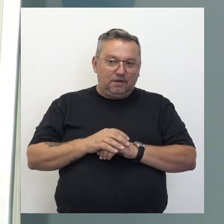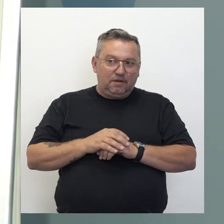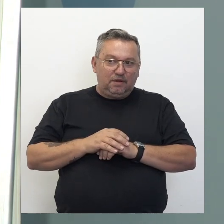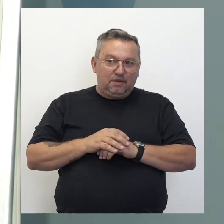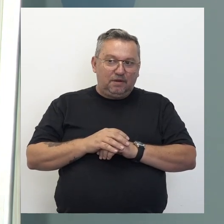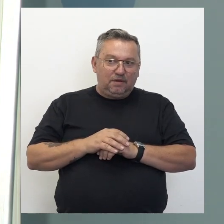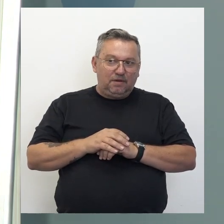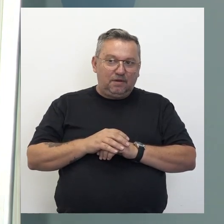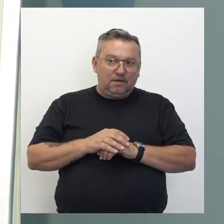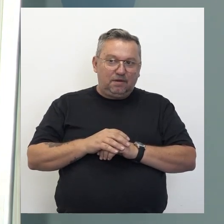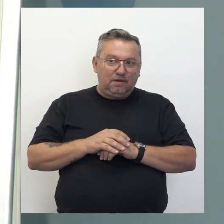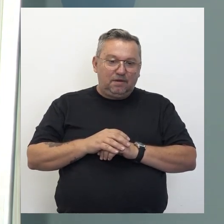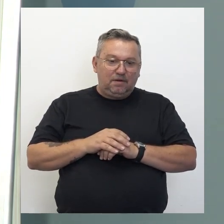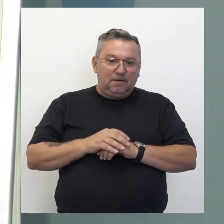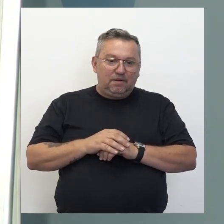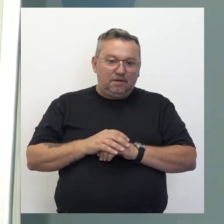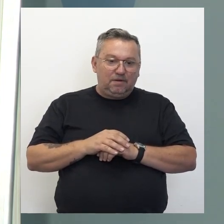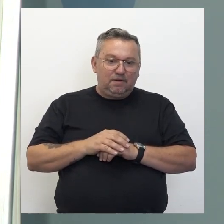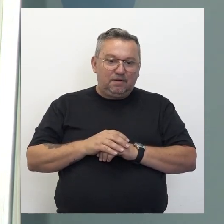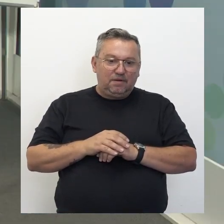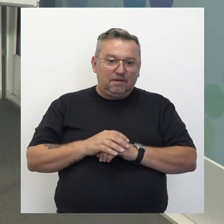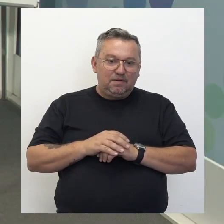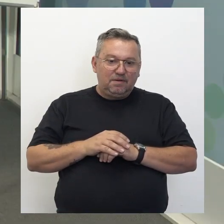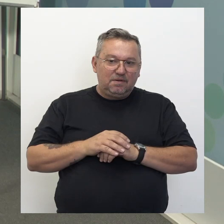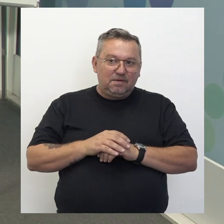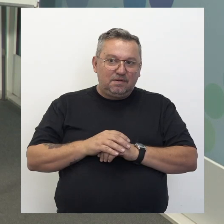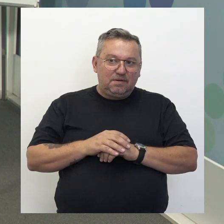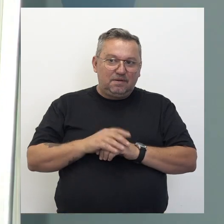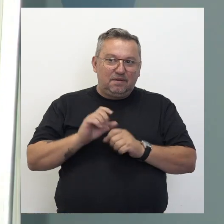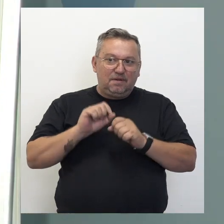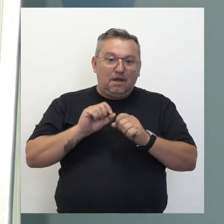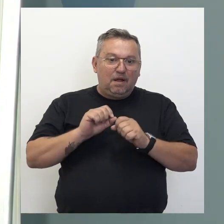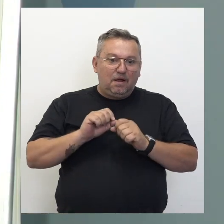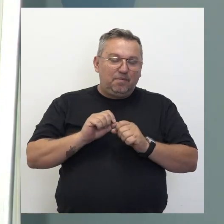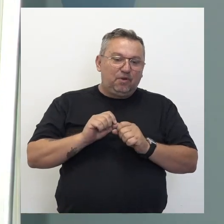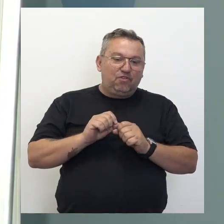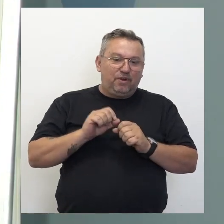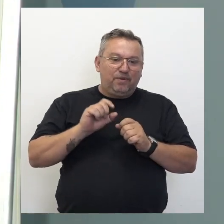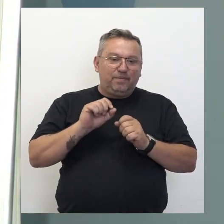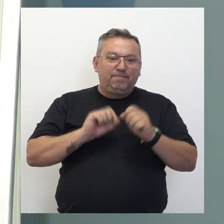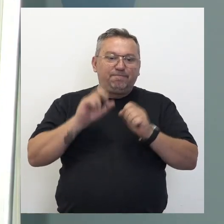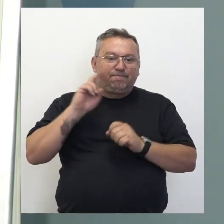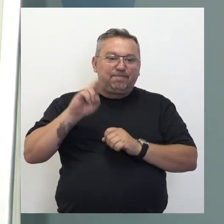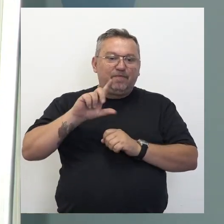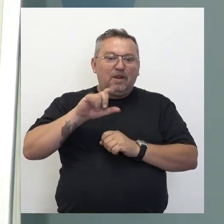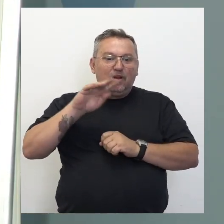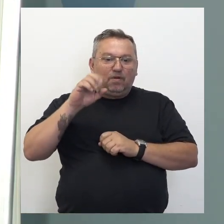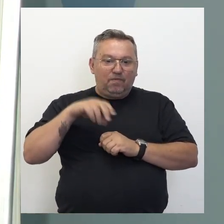Sim? Não? Não sei. Ele está no estado sólido, né? Então, só vai